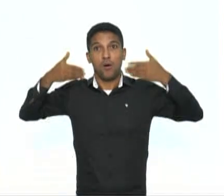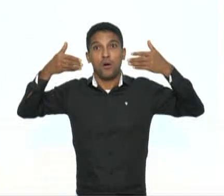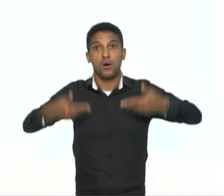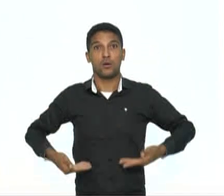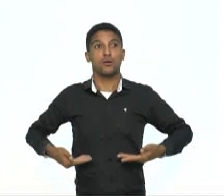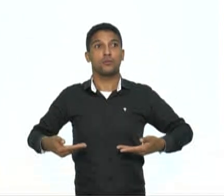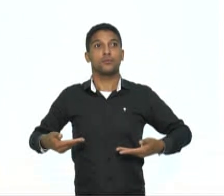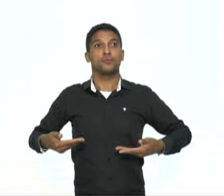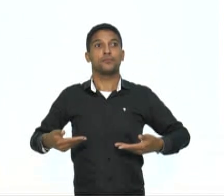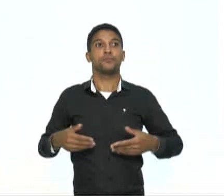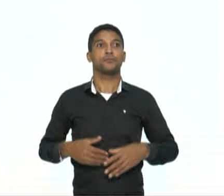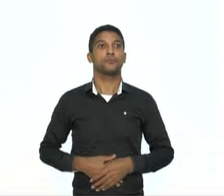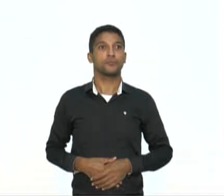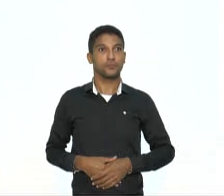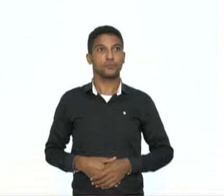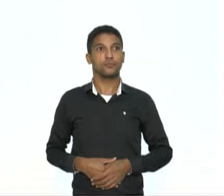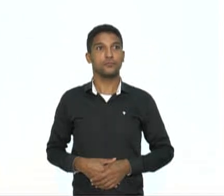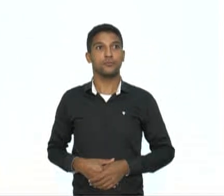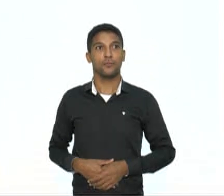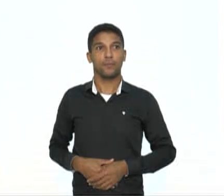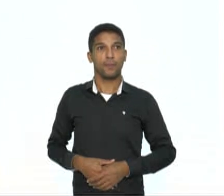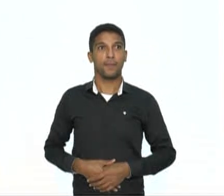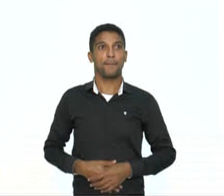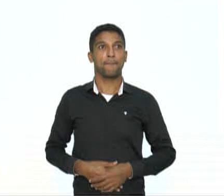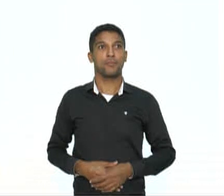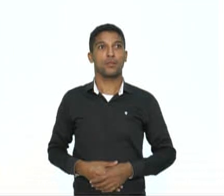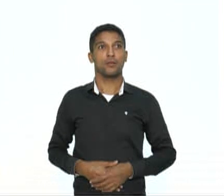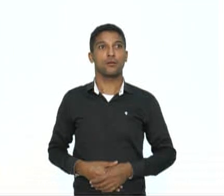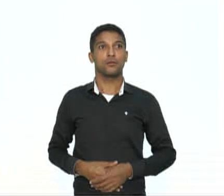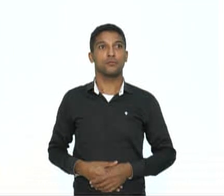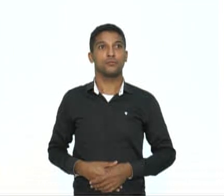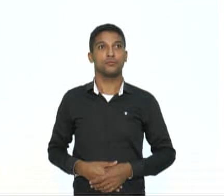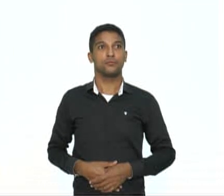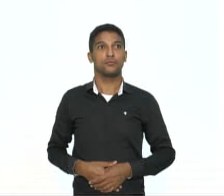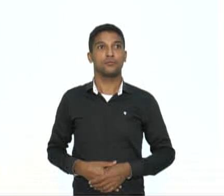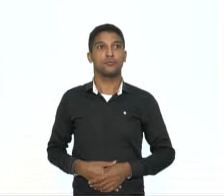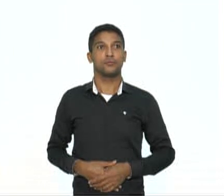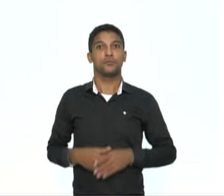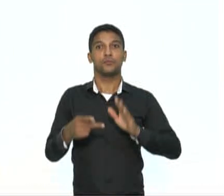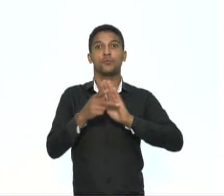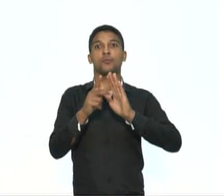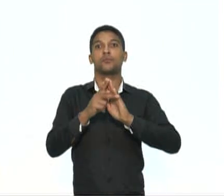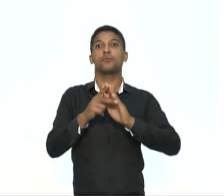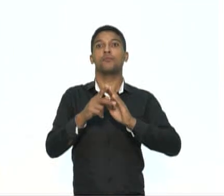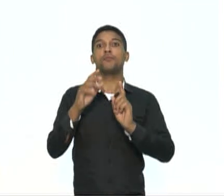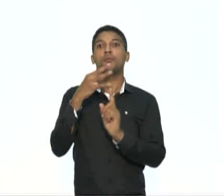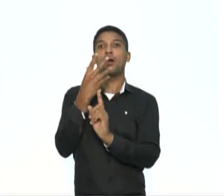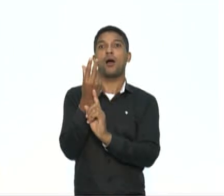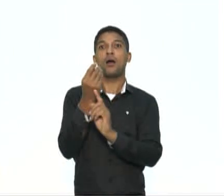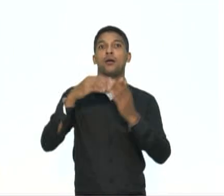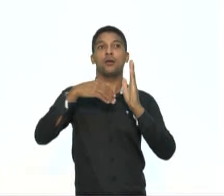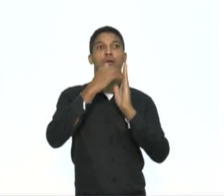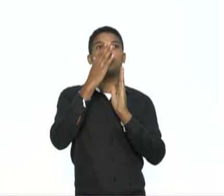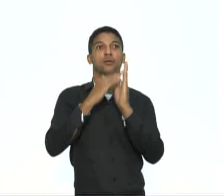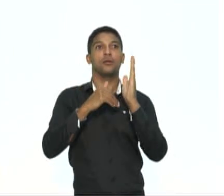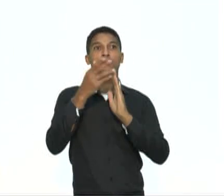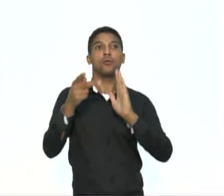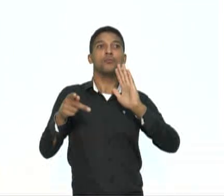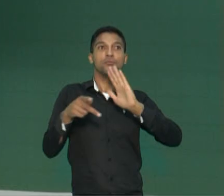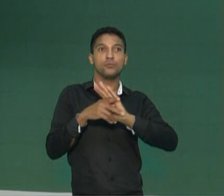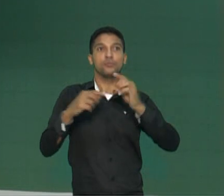bizantina, baixos relevos e mosaico também é importante na construção, pinturas e murais, relicários, afrescos e